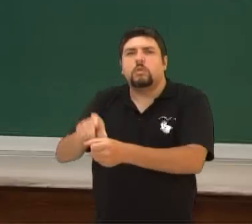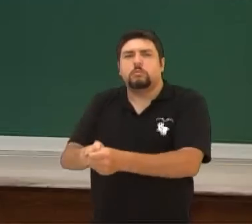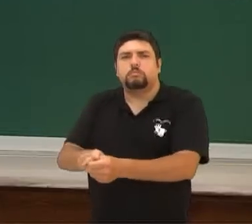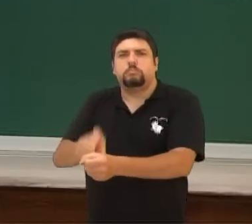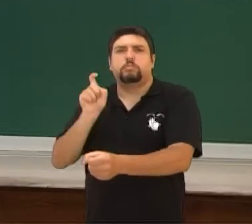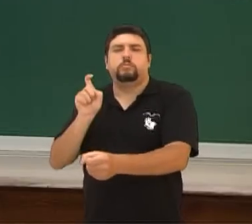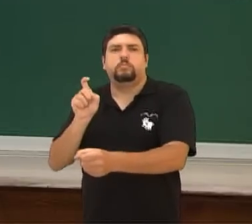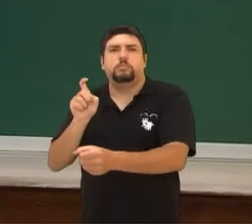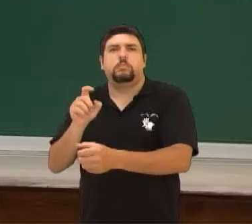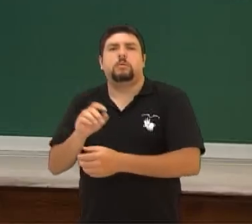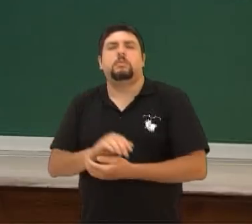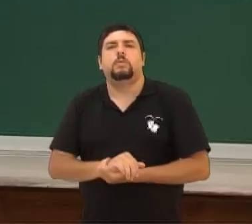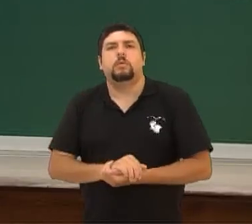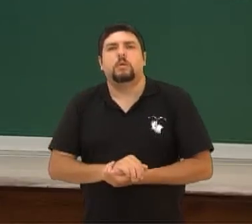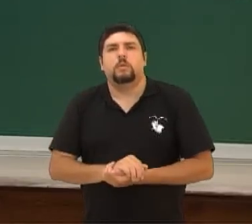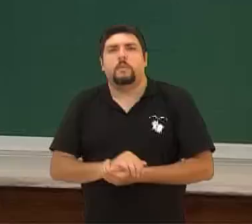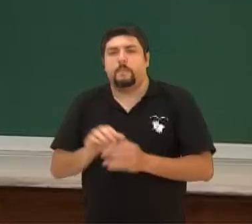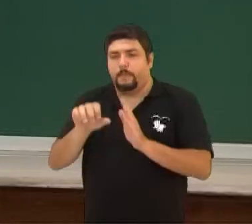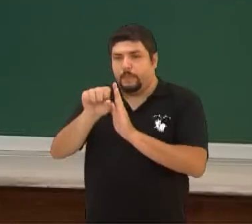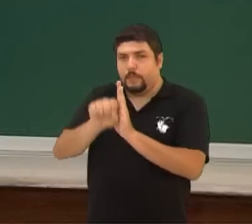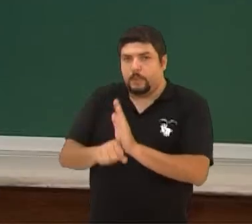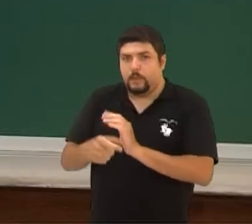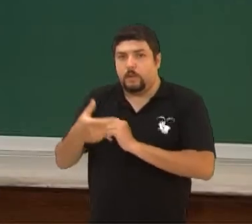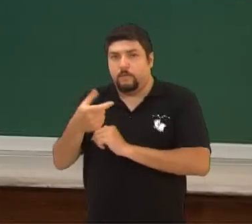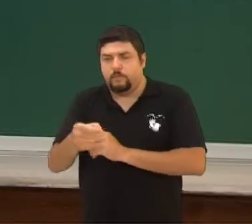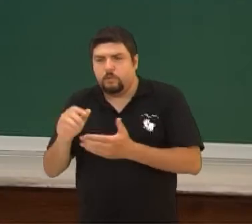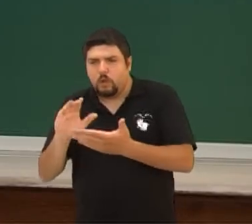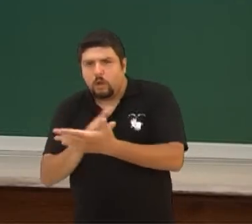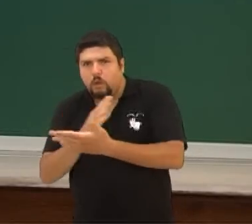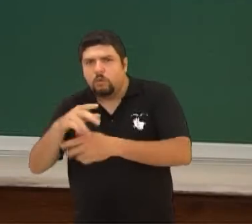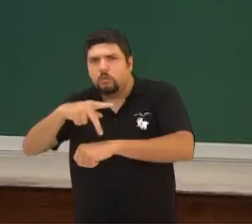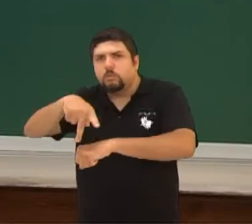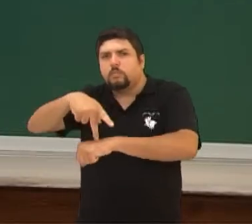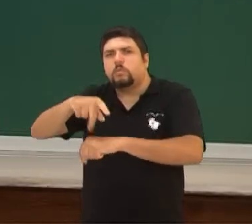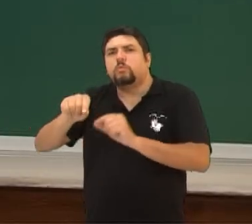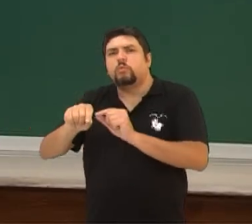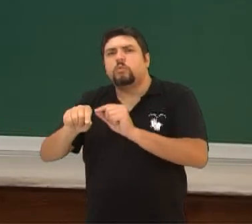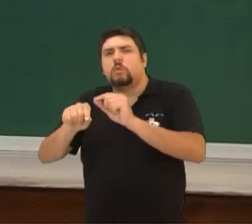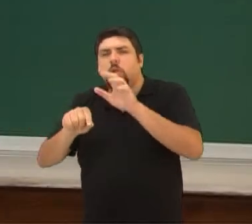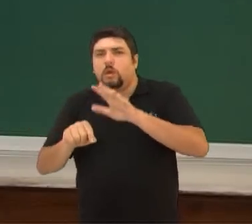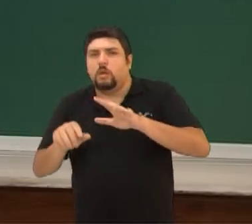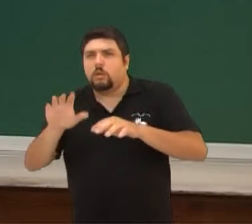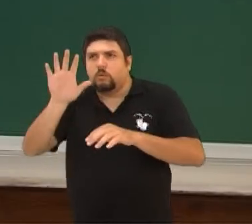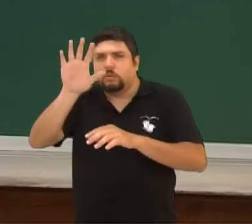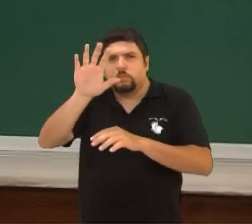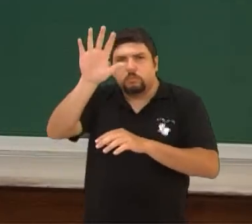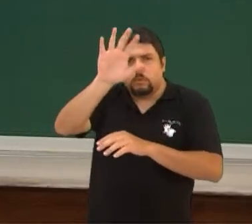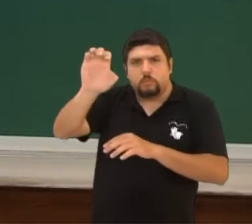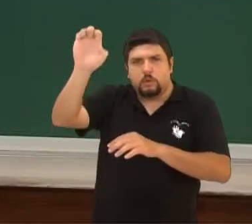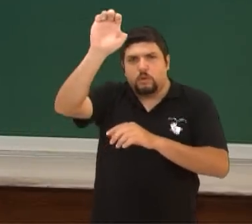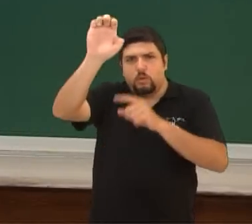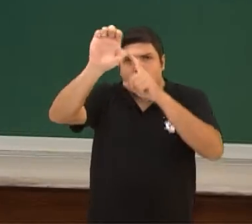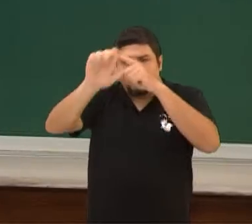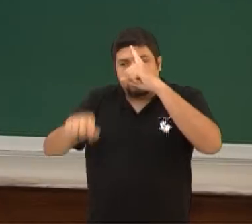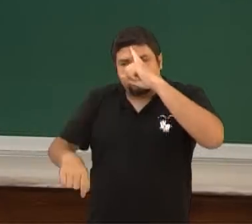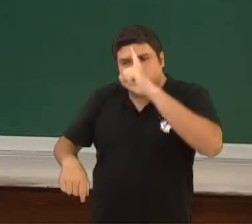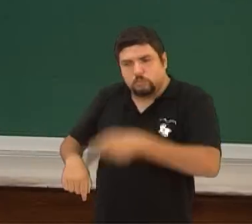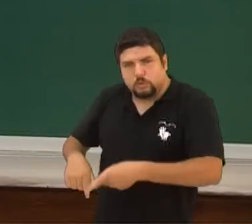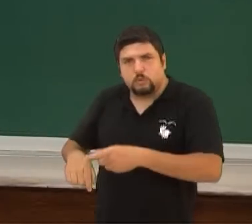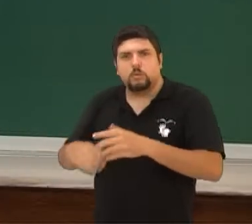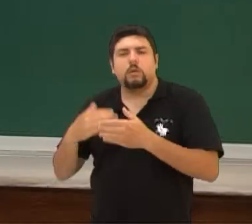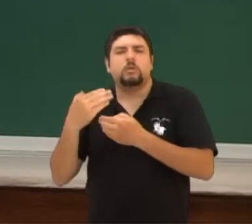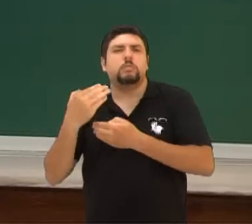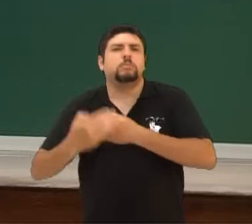século XX, ainda eram dependentes, países controlados pelas nações, na sua maioria europeias. E eles